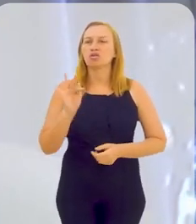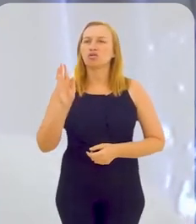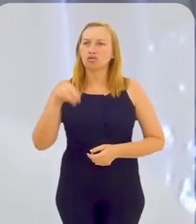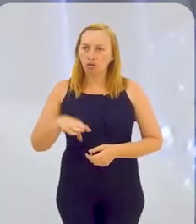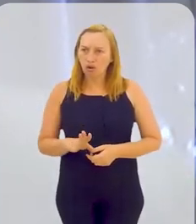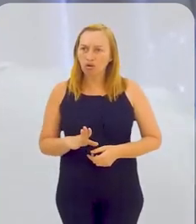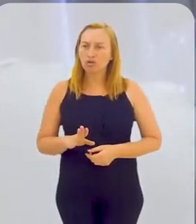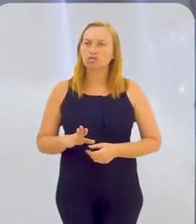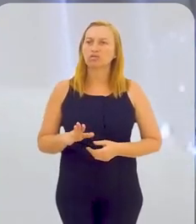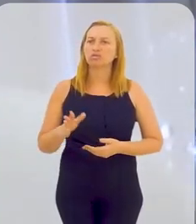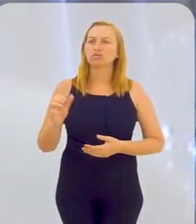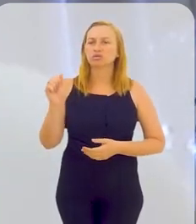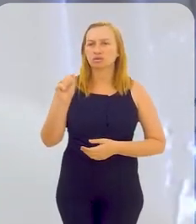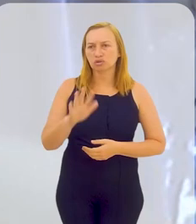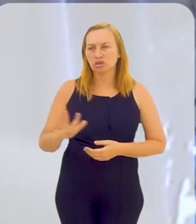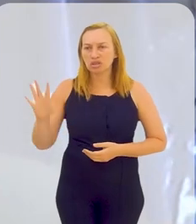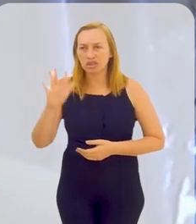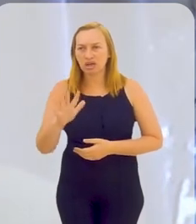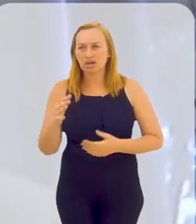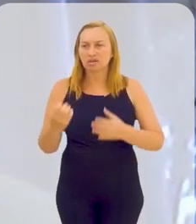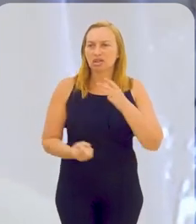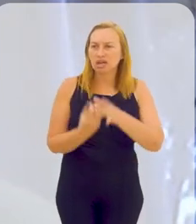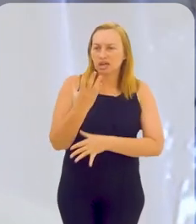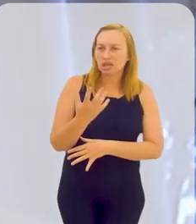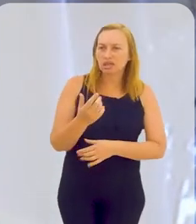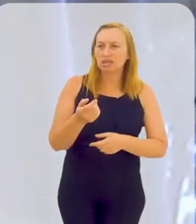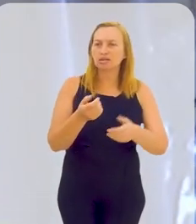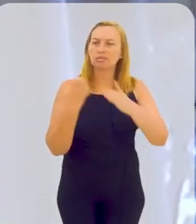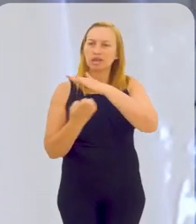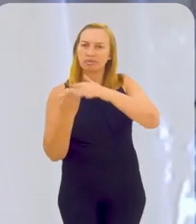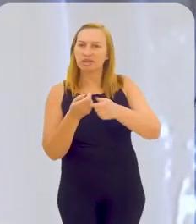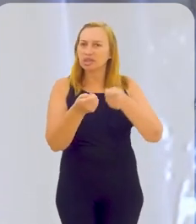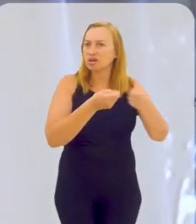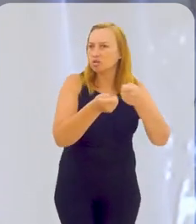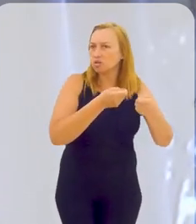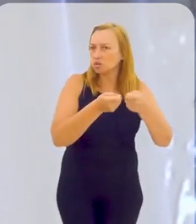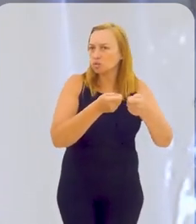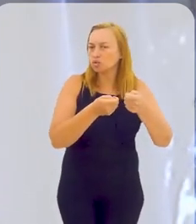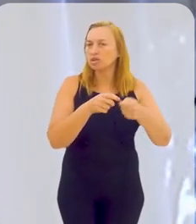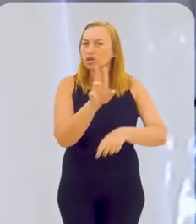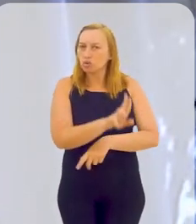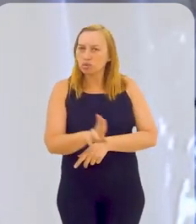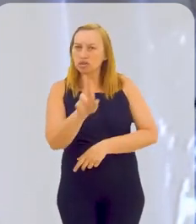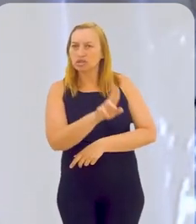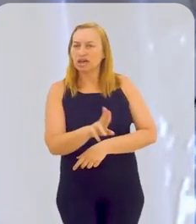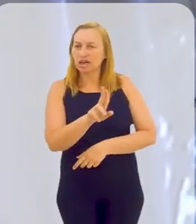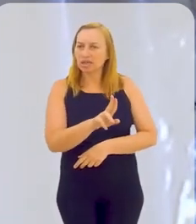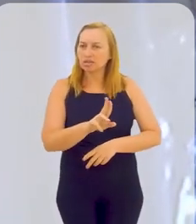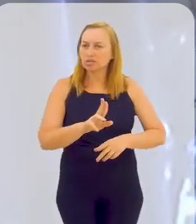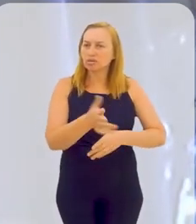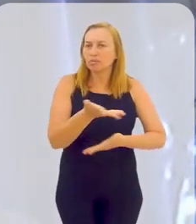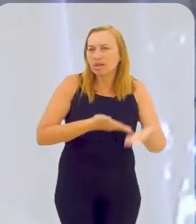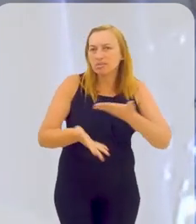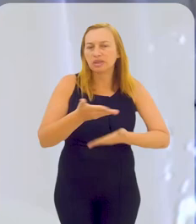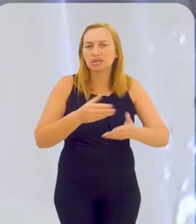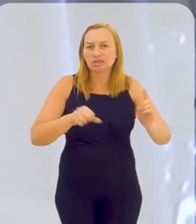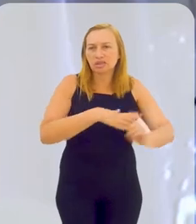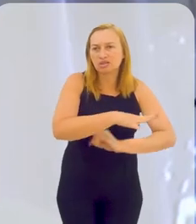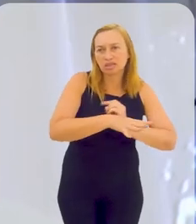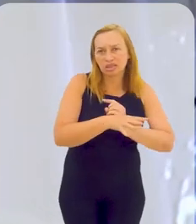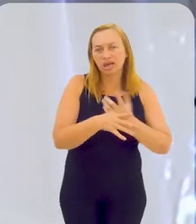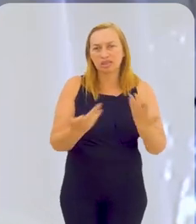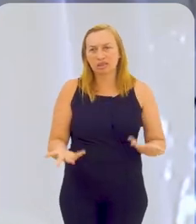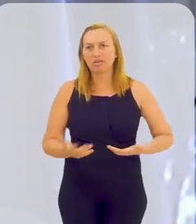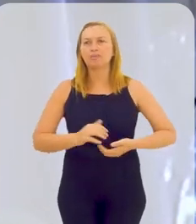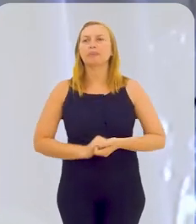do Fórum de Acompanhamento Social, que também vai ter que ser criado pela agência reguladora, exatamente que vai ser o instrumento, né, de participação da